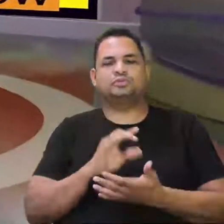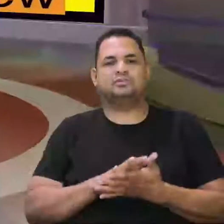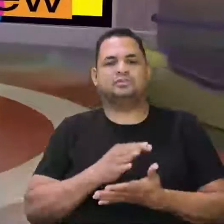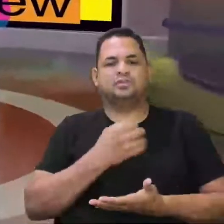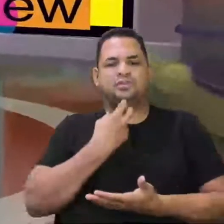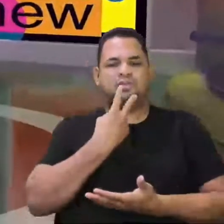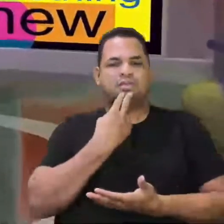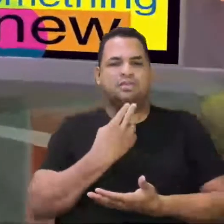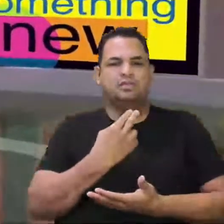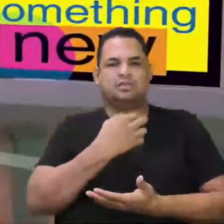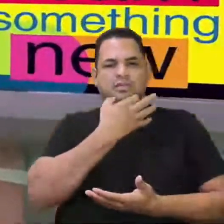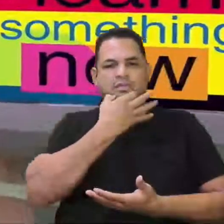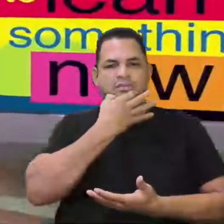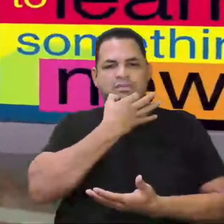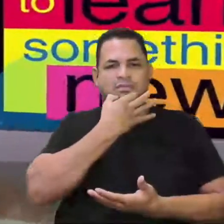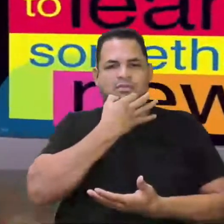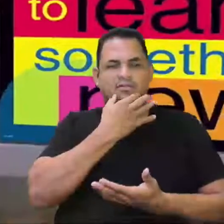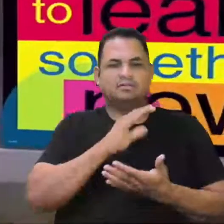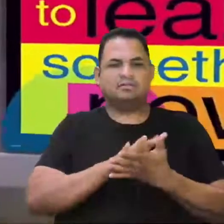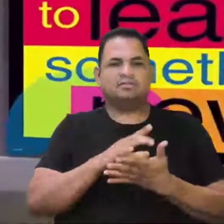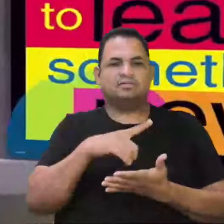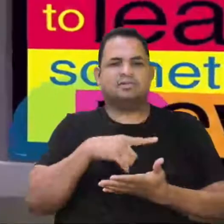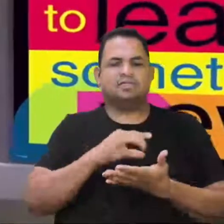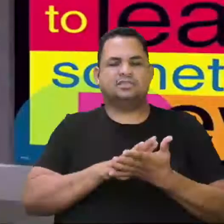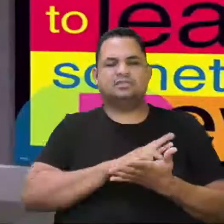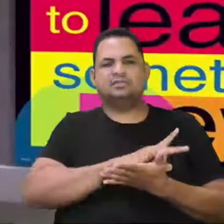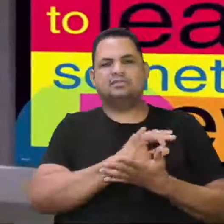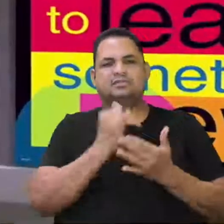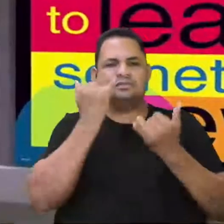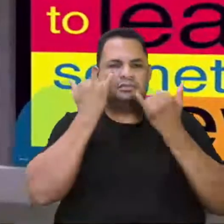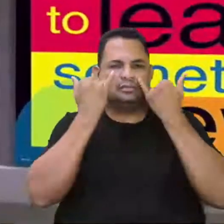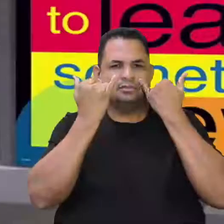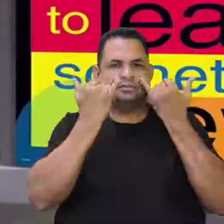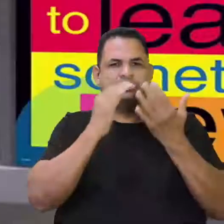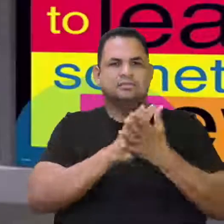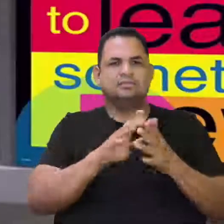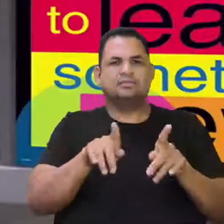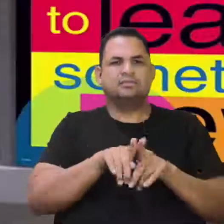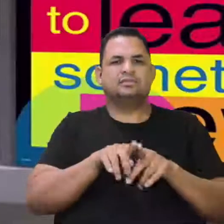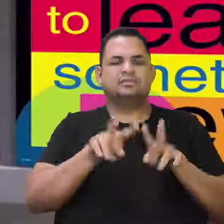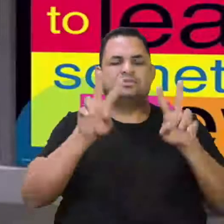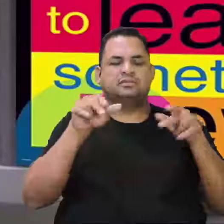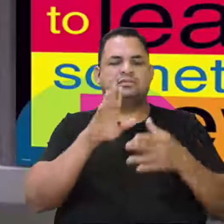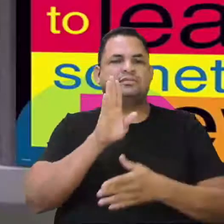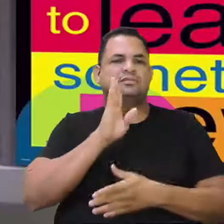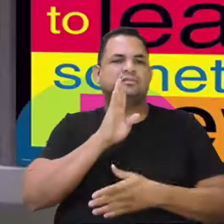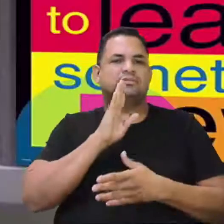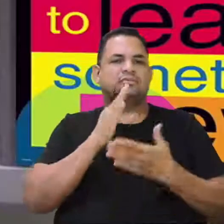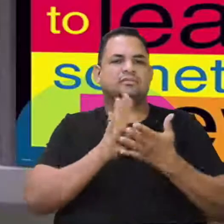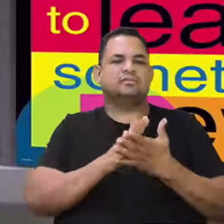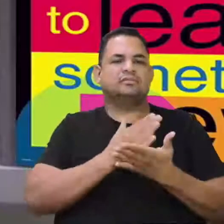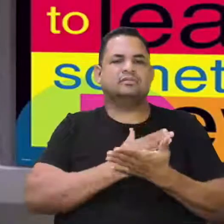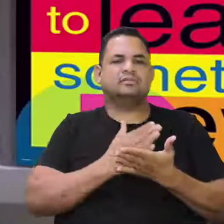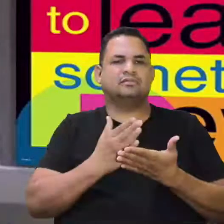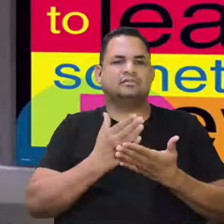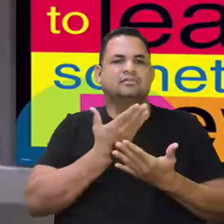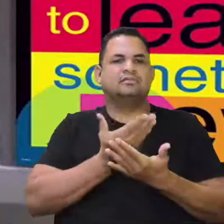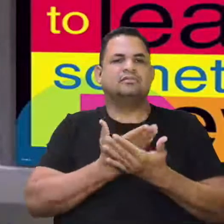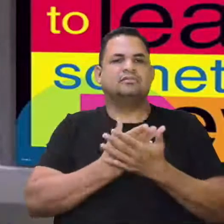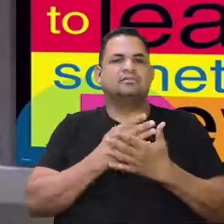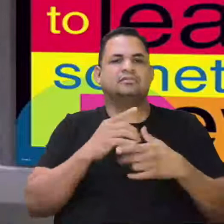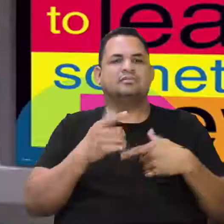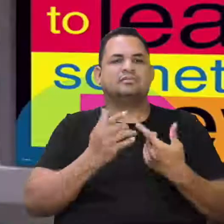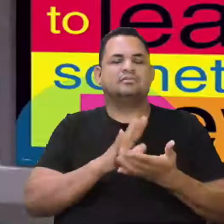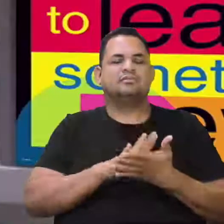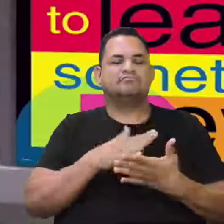língua inglesa. E a gente tem muitas informações para vocês hoje. Temos também um tema muito legal que a gente vai começar a nossa aula para dar